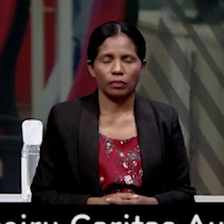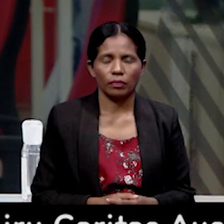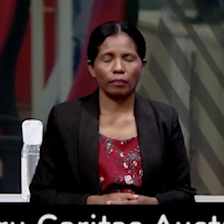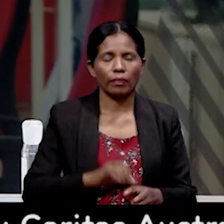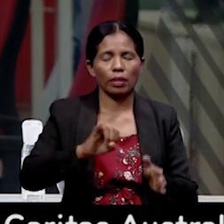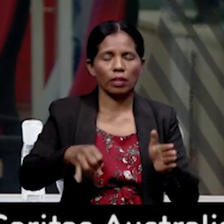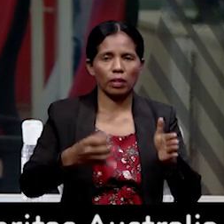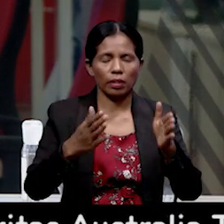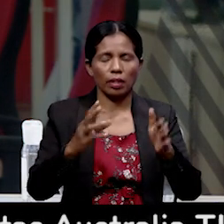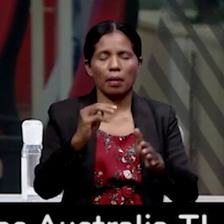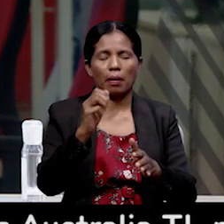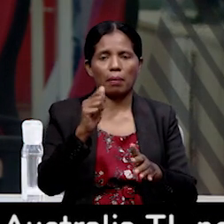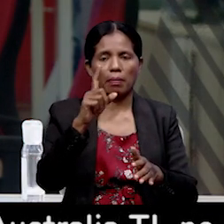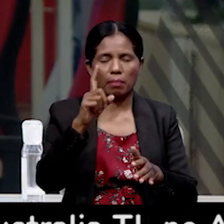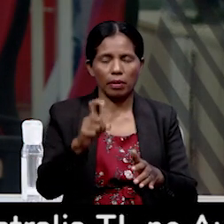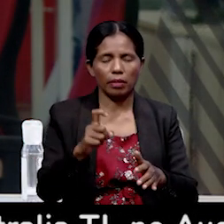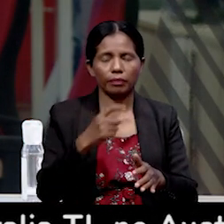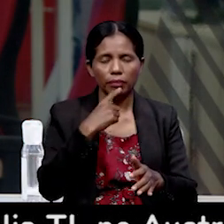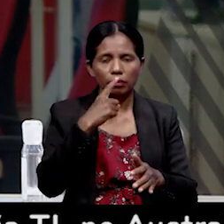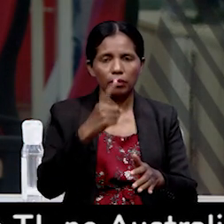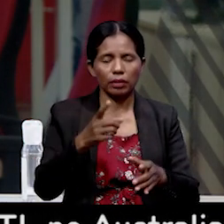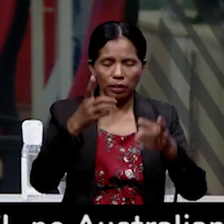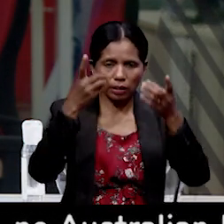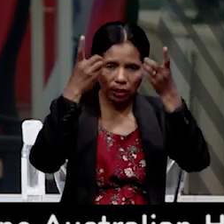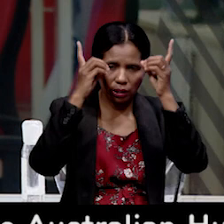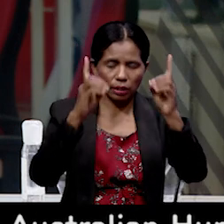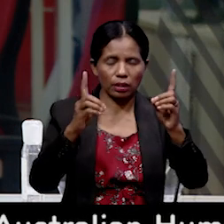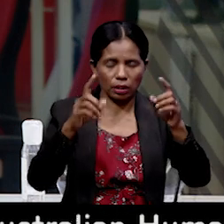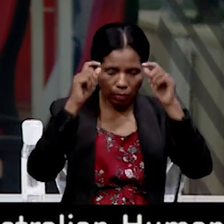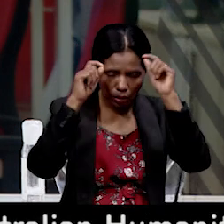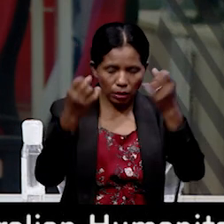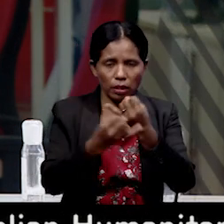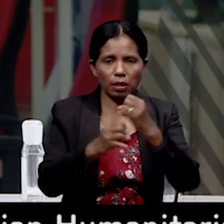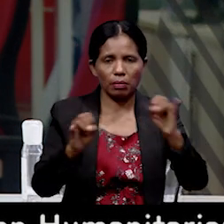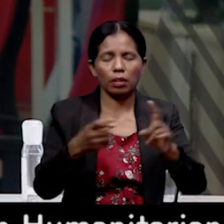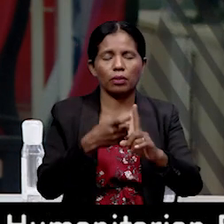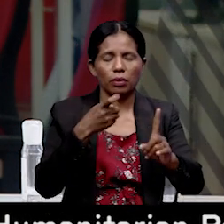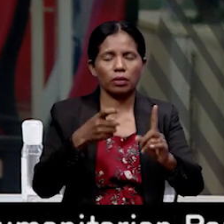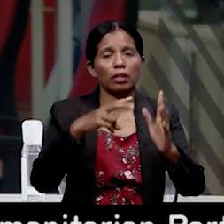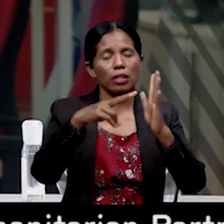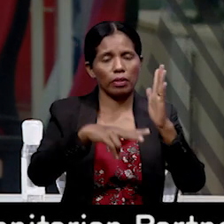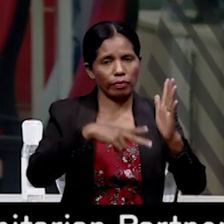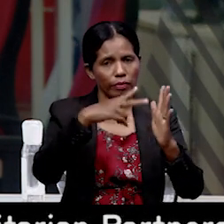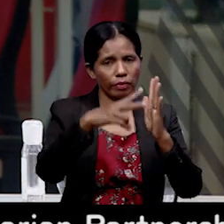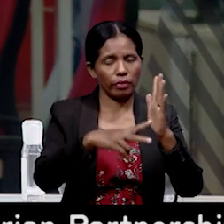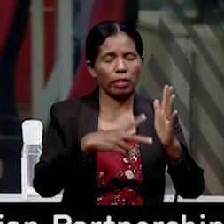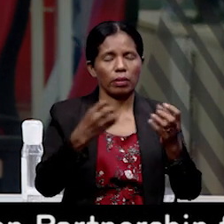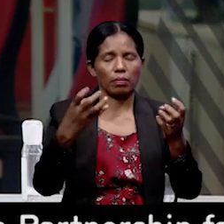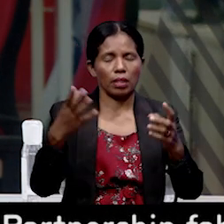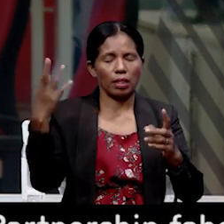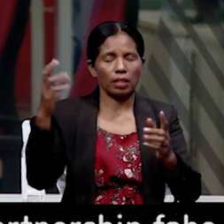Jurnalista senior Max Tal determina Timor Leste ni ukun rasikan lihusi ni filmazen tragedia Santa